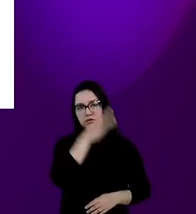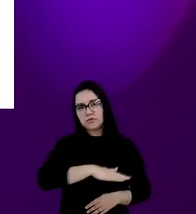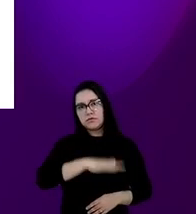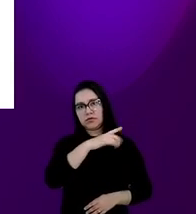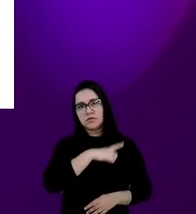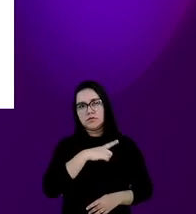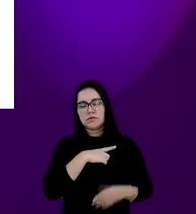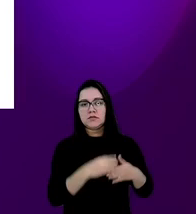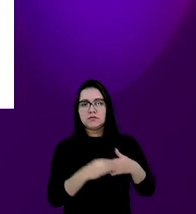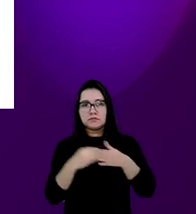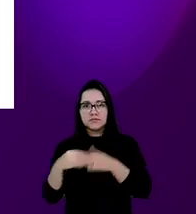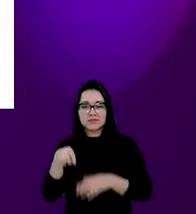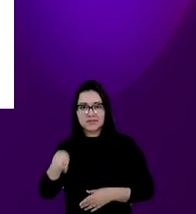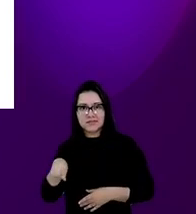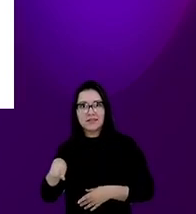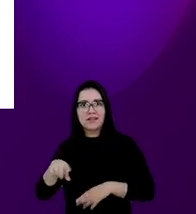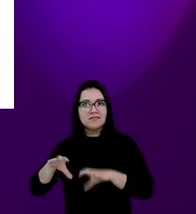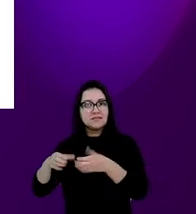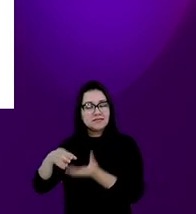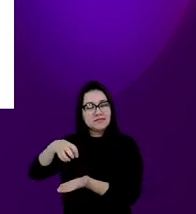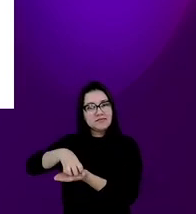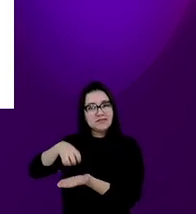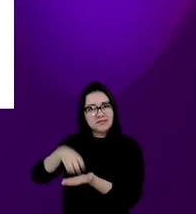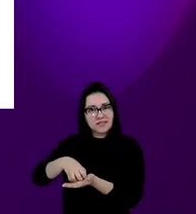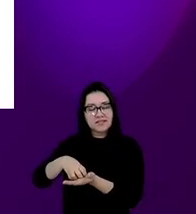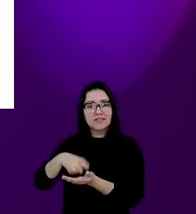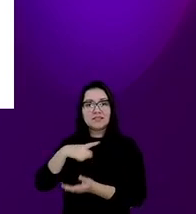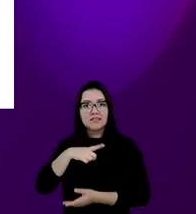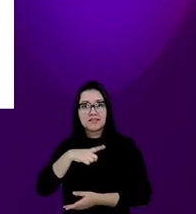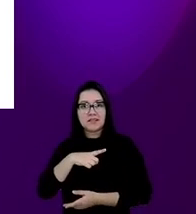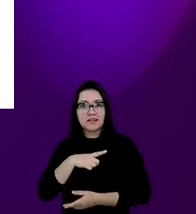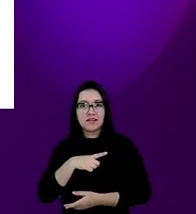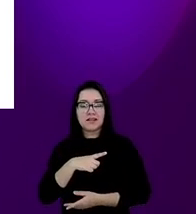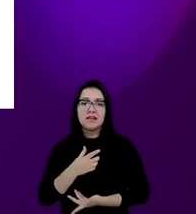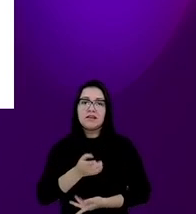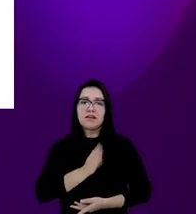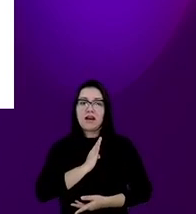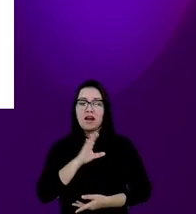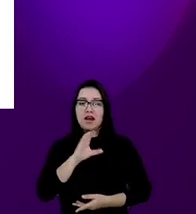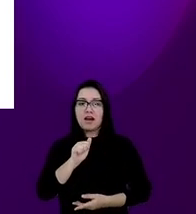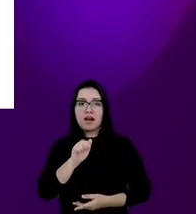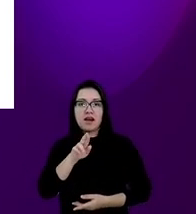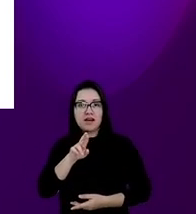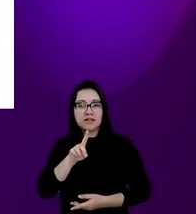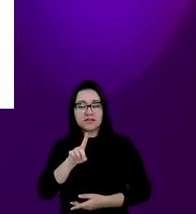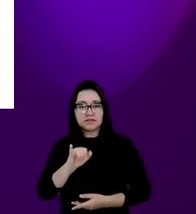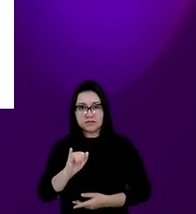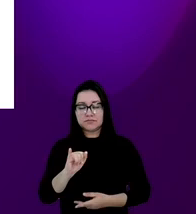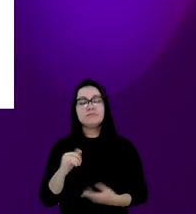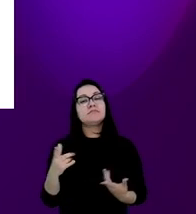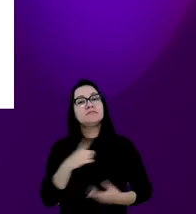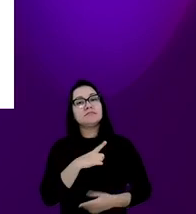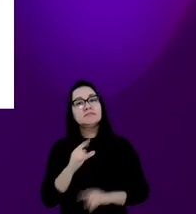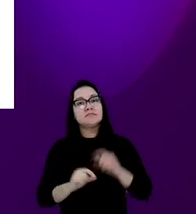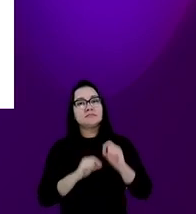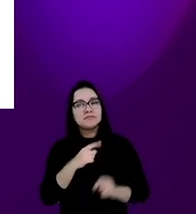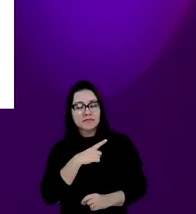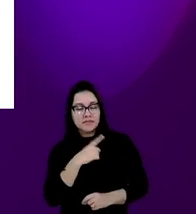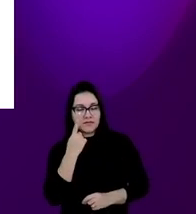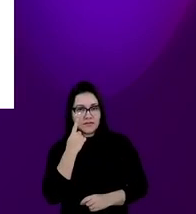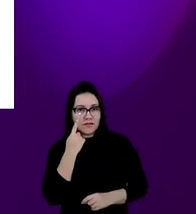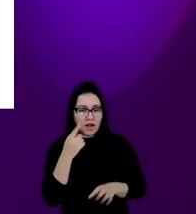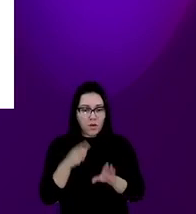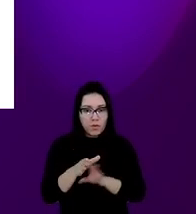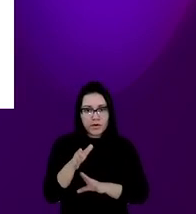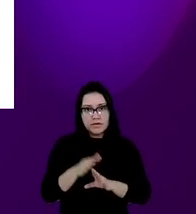de CAR-T, para aquelas pessoas que são especialistas em CAR-T, para que elas sejam orientadas e haja uma orientação clara